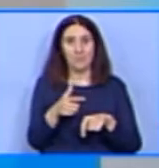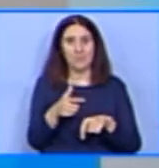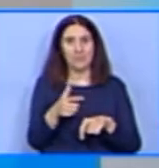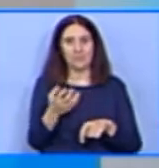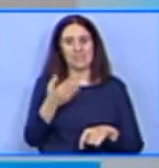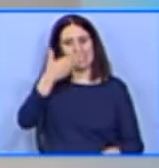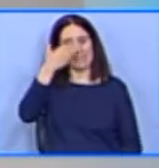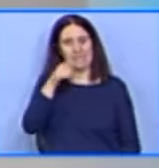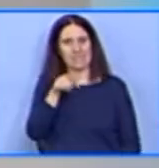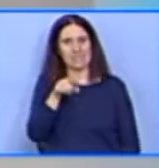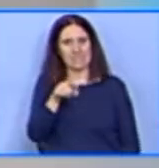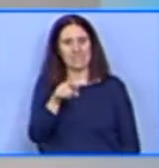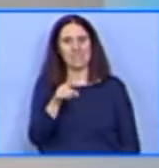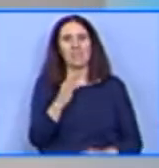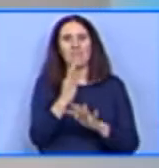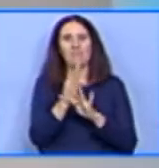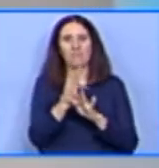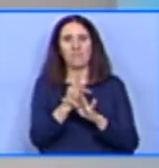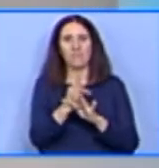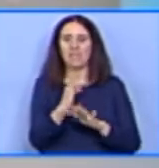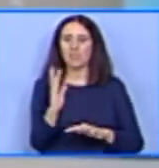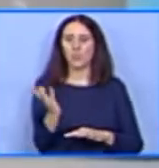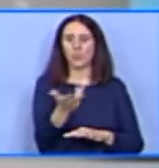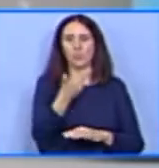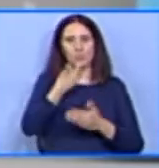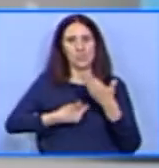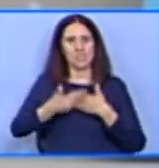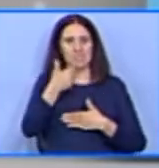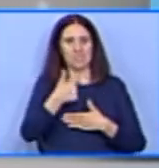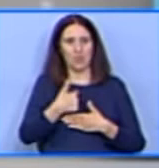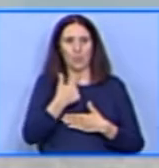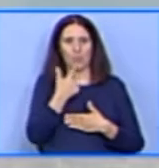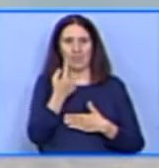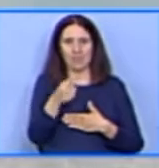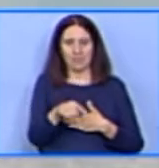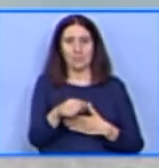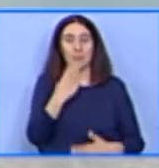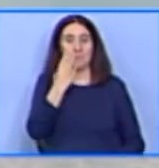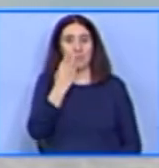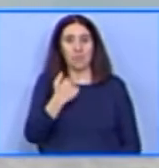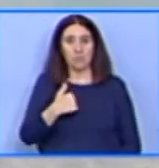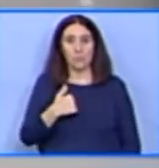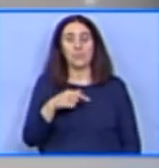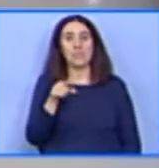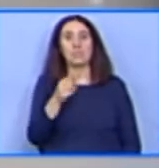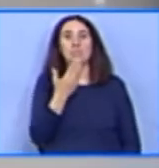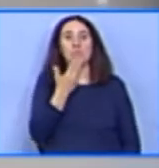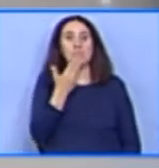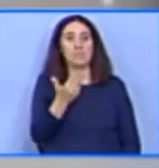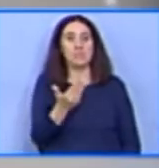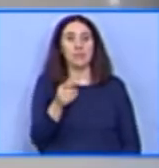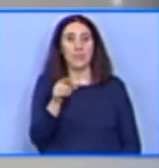Nestes dias com muitas festas e muitas solicitações. E eu acho que no âmbito destas